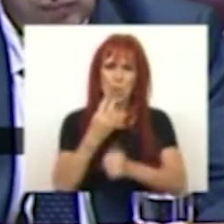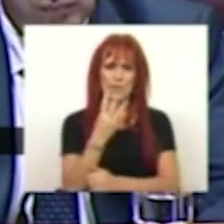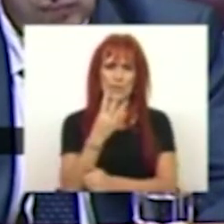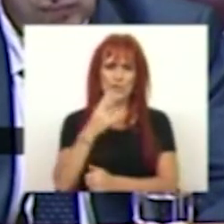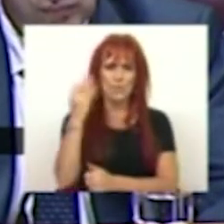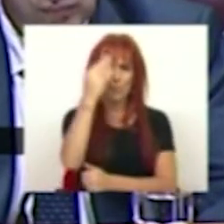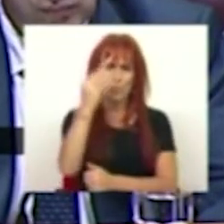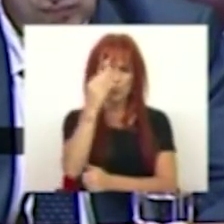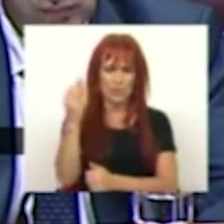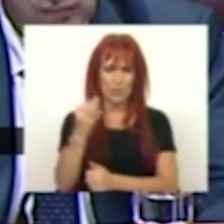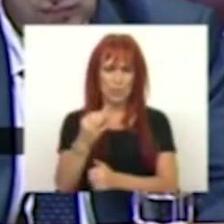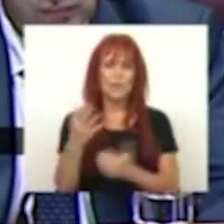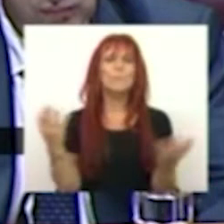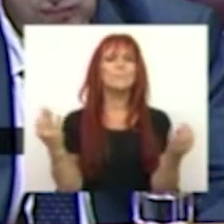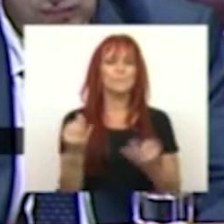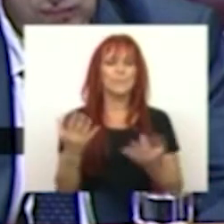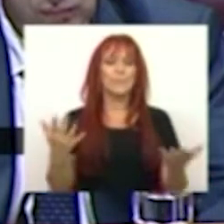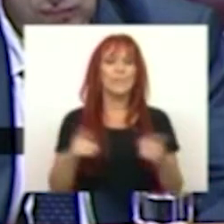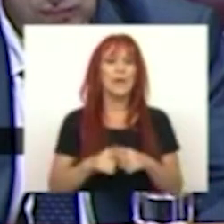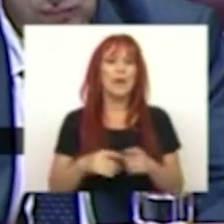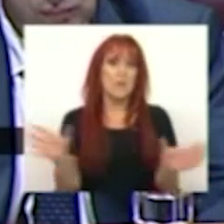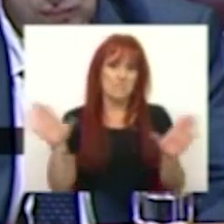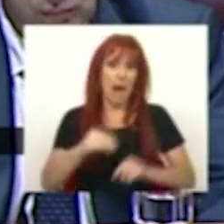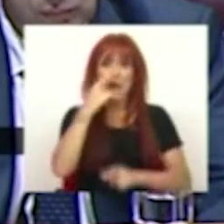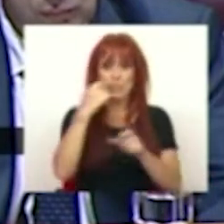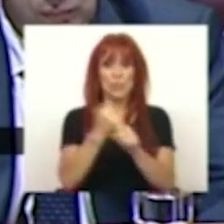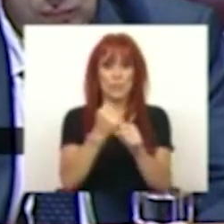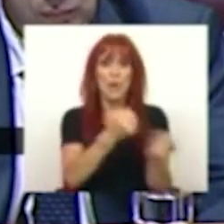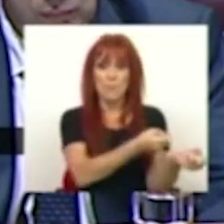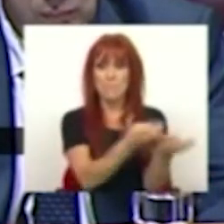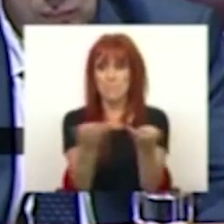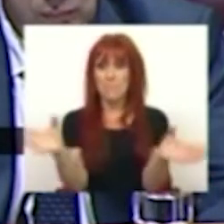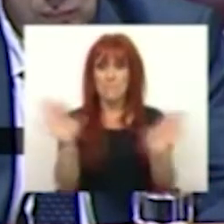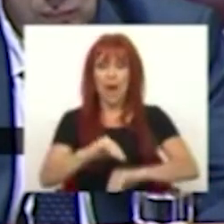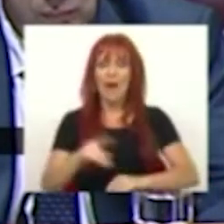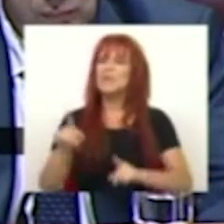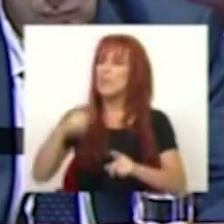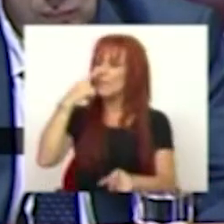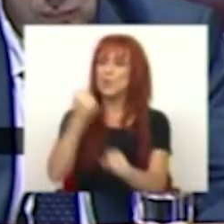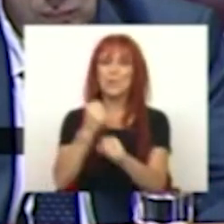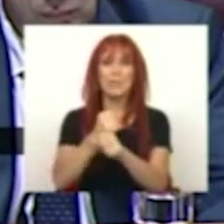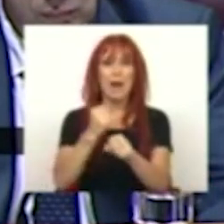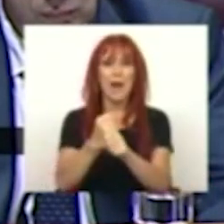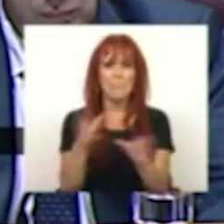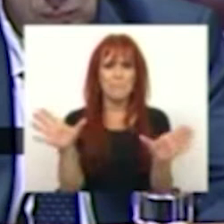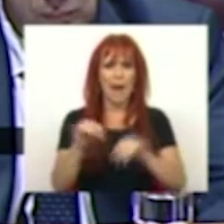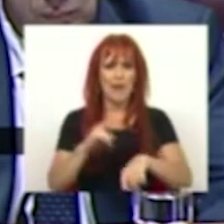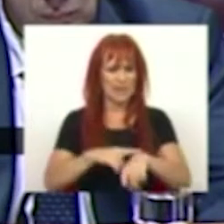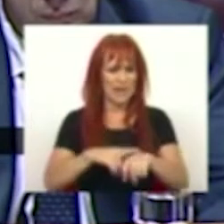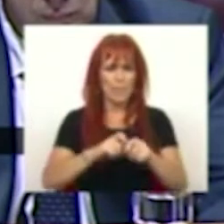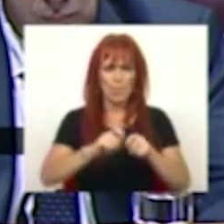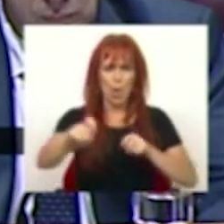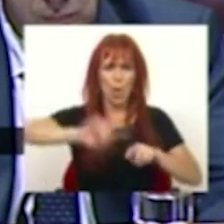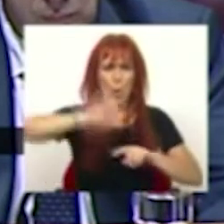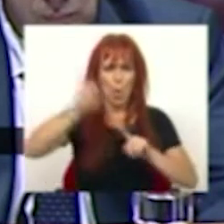pontos percentuais. Ou seja, não só há mais pessoas a trabalhar, como há mais pessoas a trabalhar mais tempo ao longo do